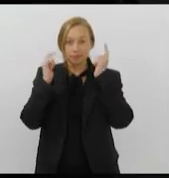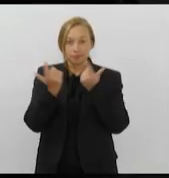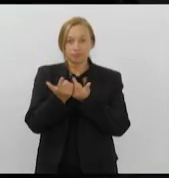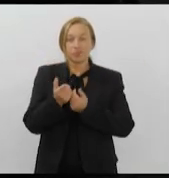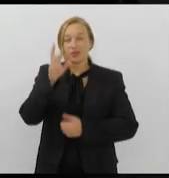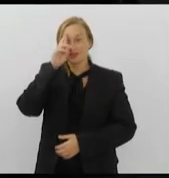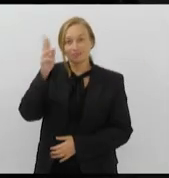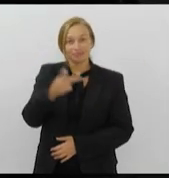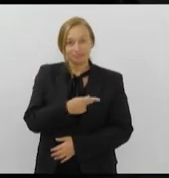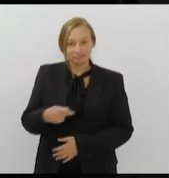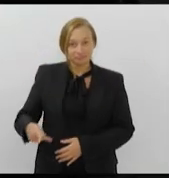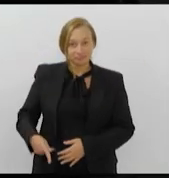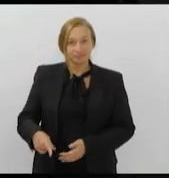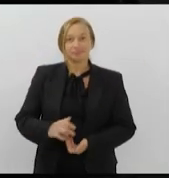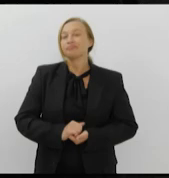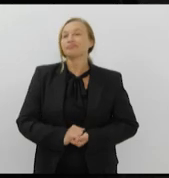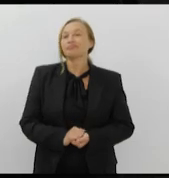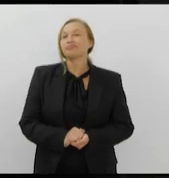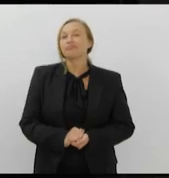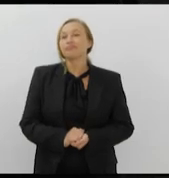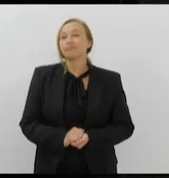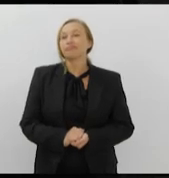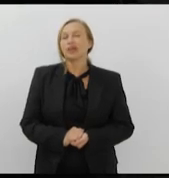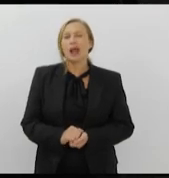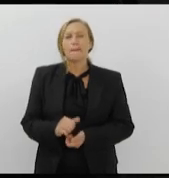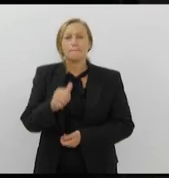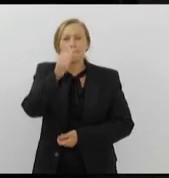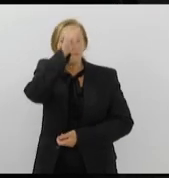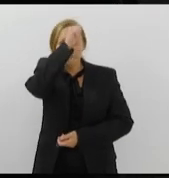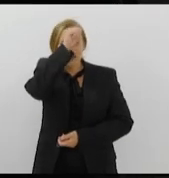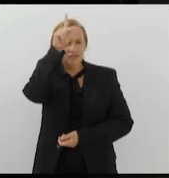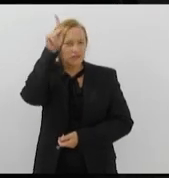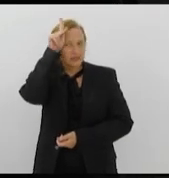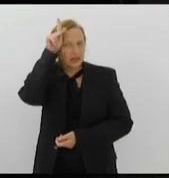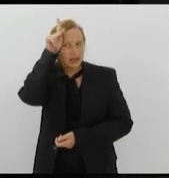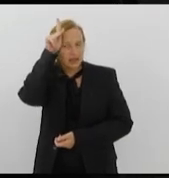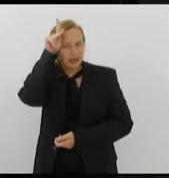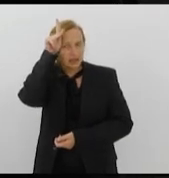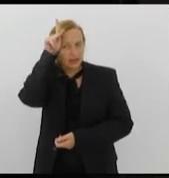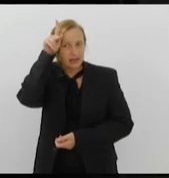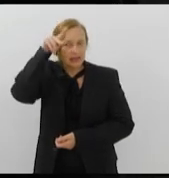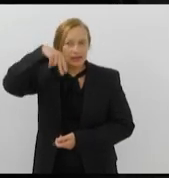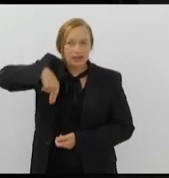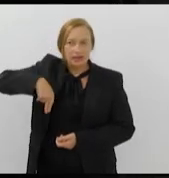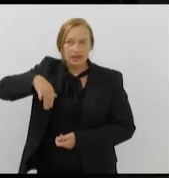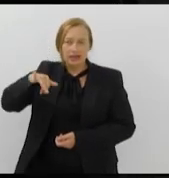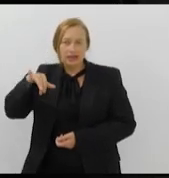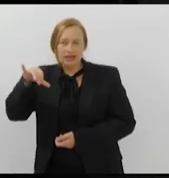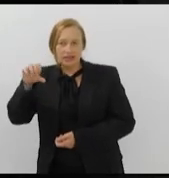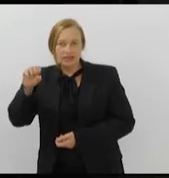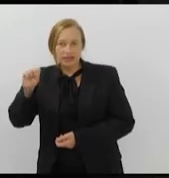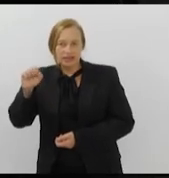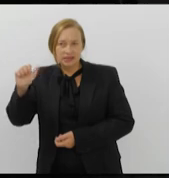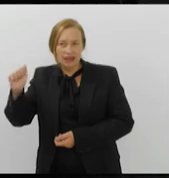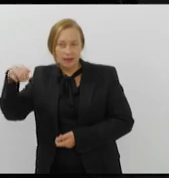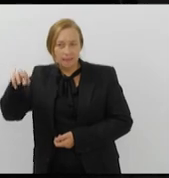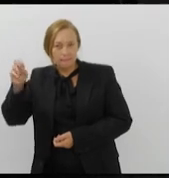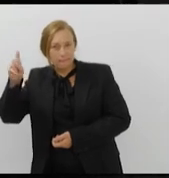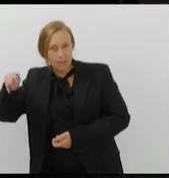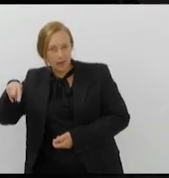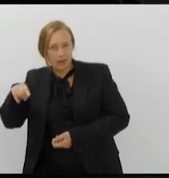Presidente, a prefeita de Quissamã, a senhora Fátima